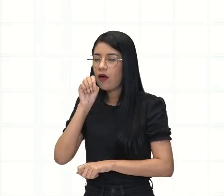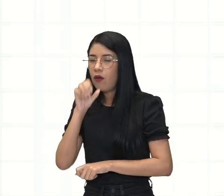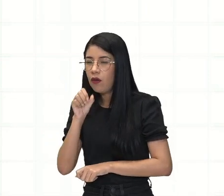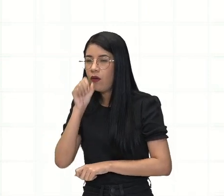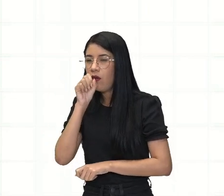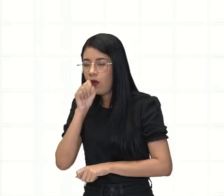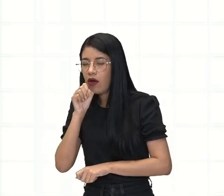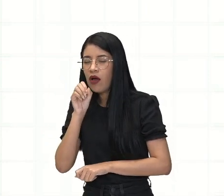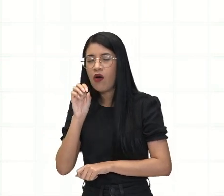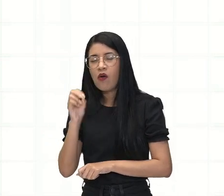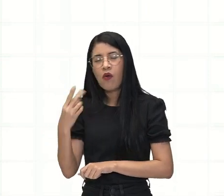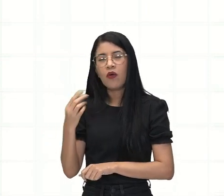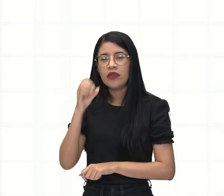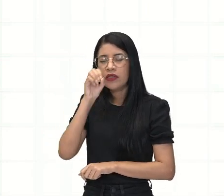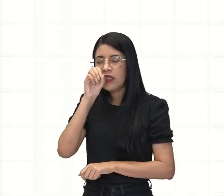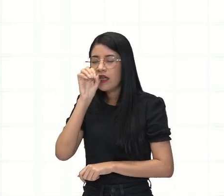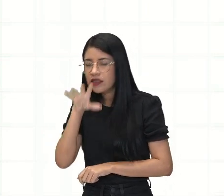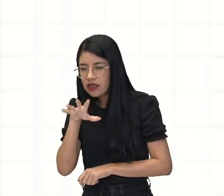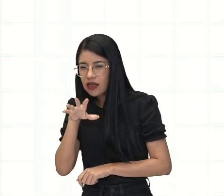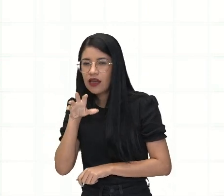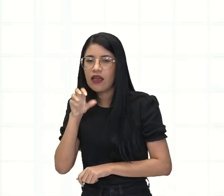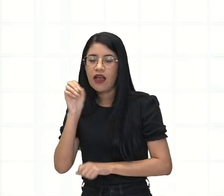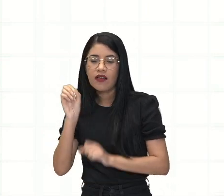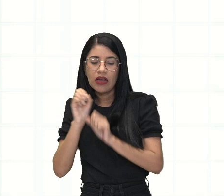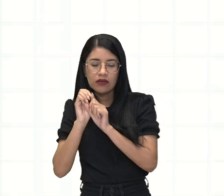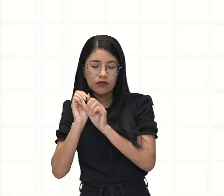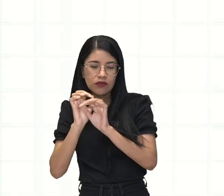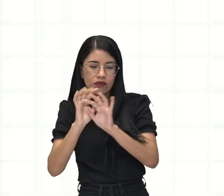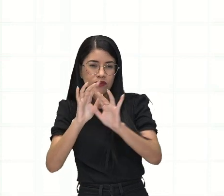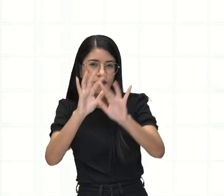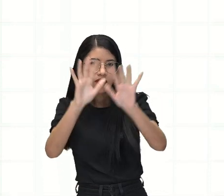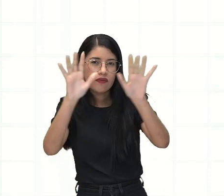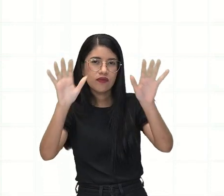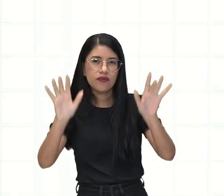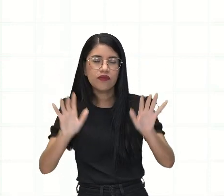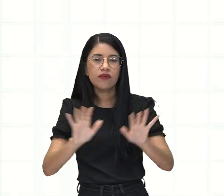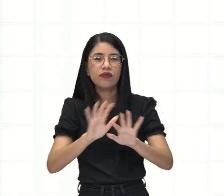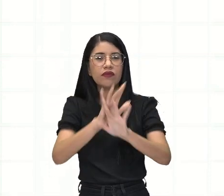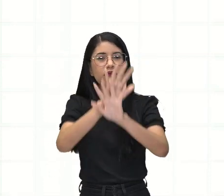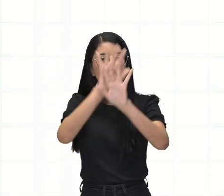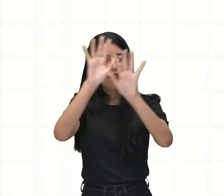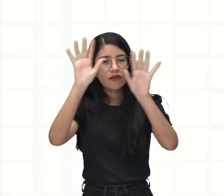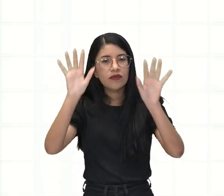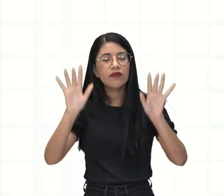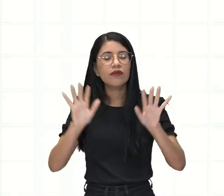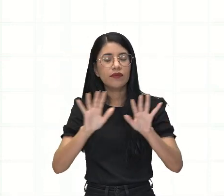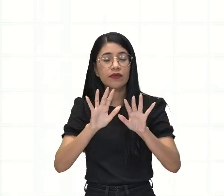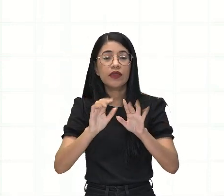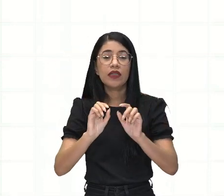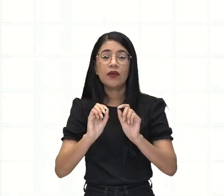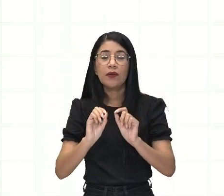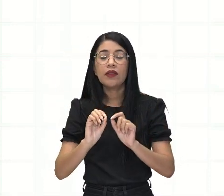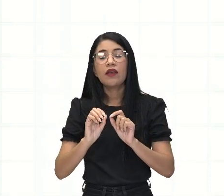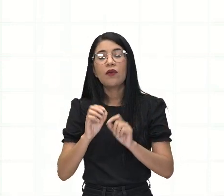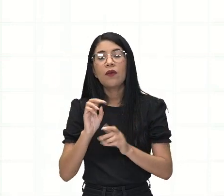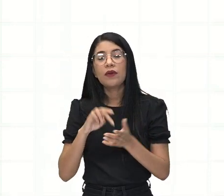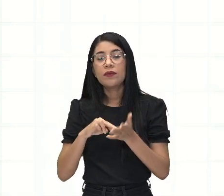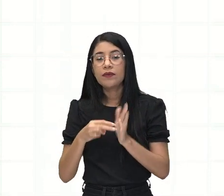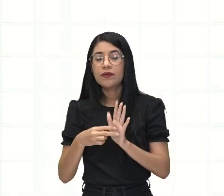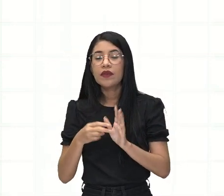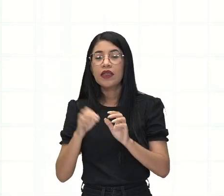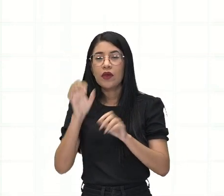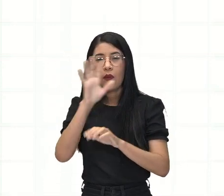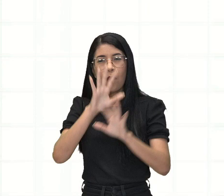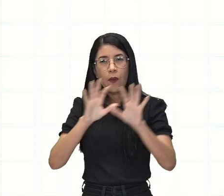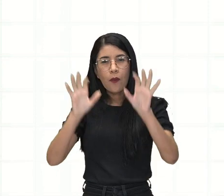pessoa espirra, e aí ele é pelo ar, tá? O ar, seja se estão